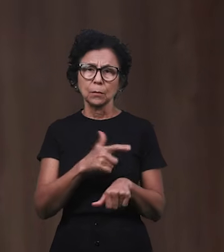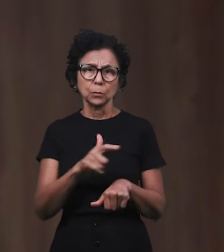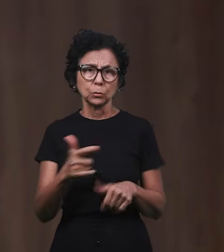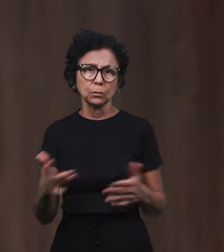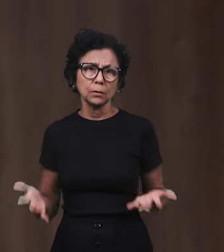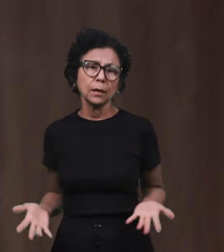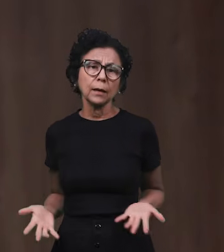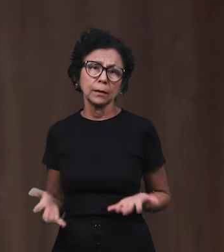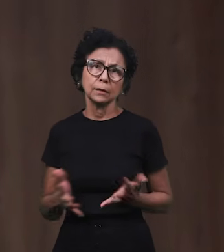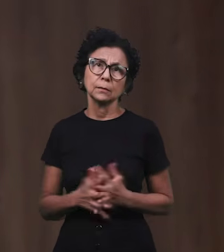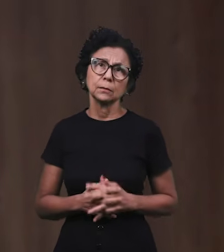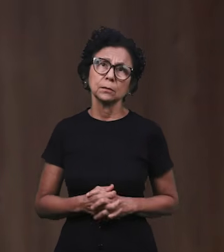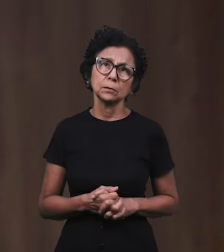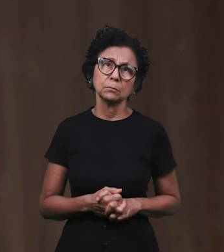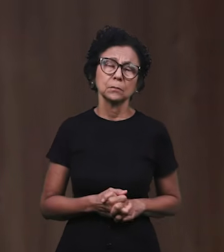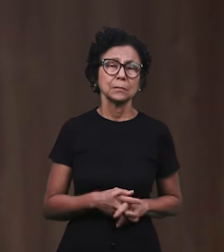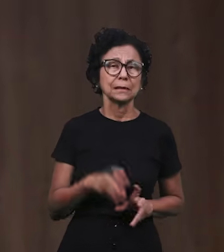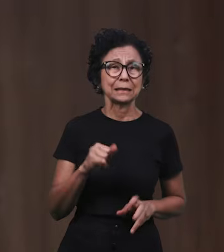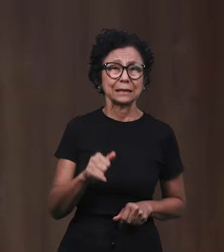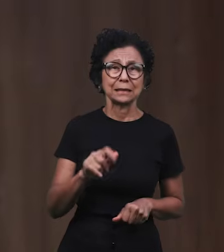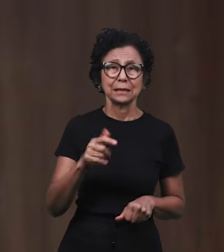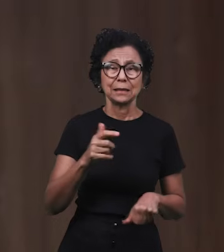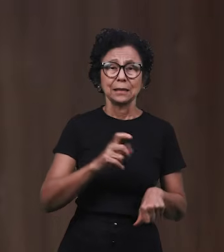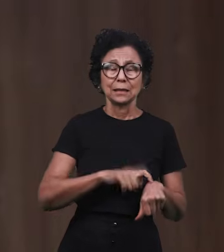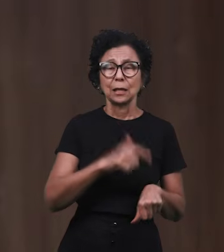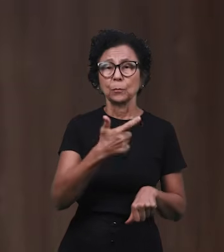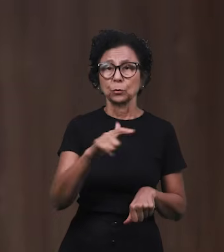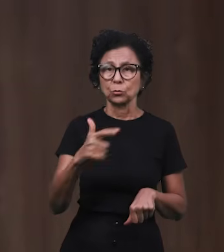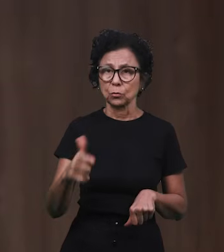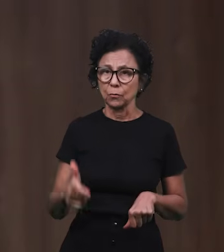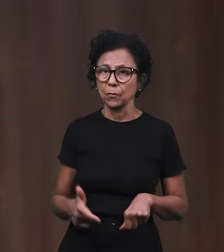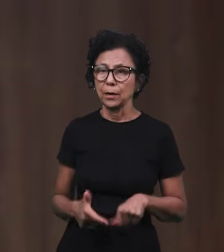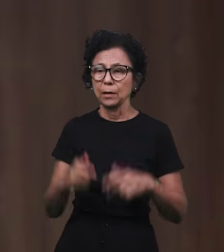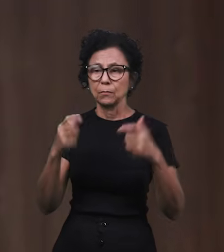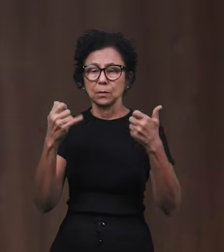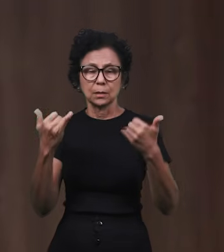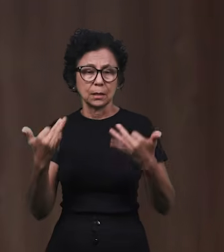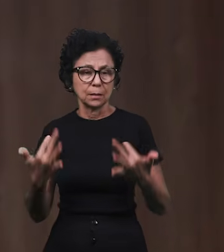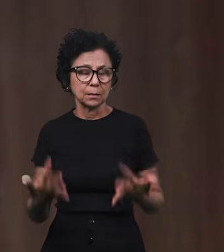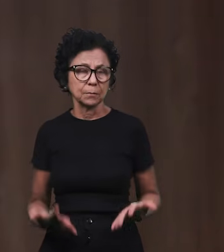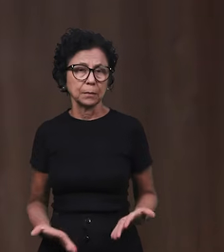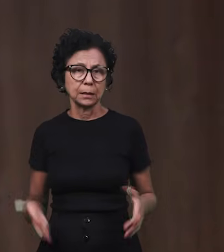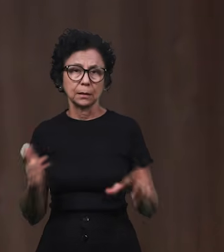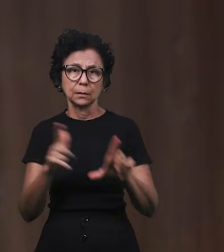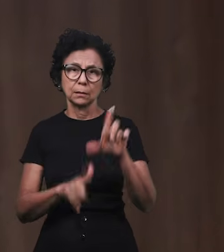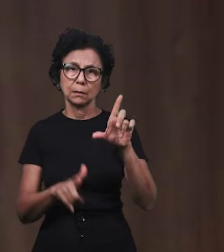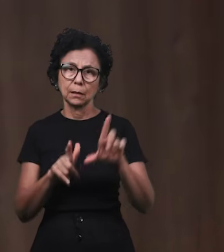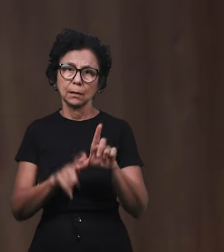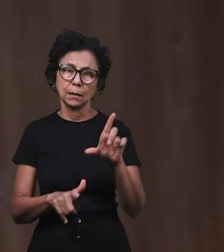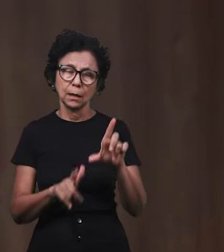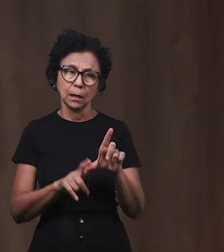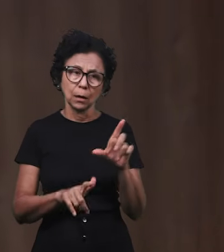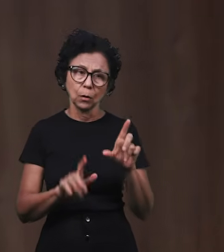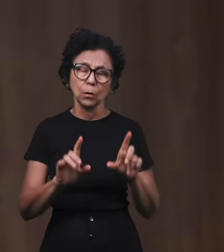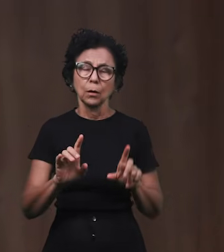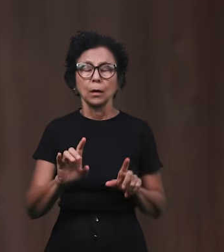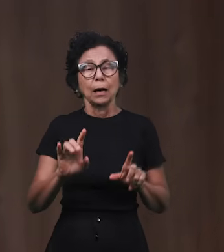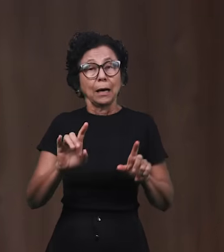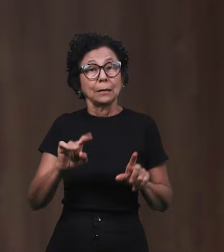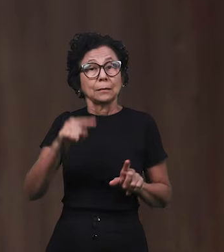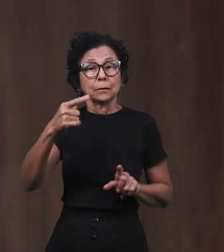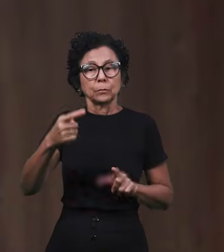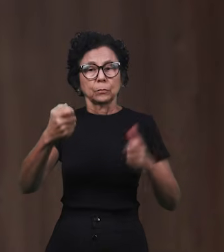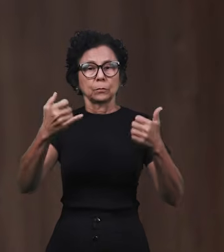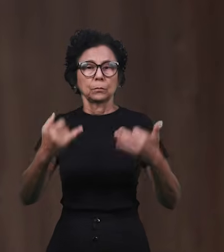literal, porque vai ser explicado um louvor. Um louvor, como é que eu vou trazer isso? Então, traz o sentido. E aí, sim, o surdo começou